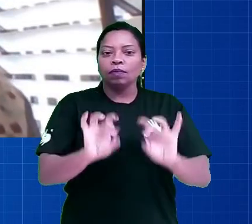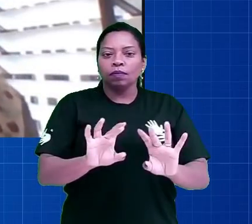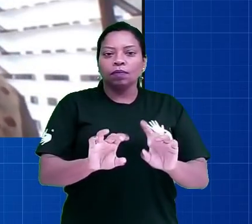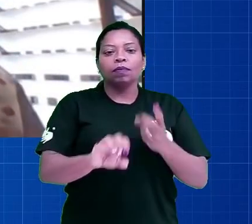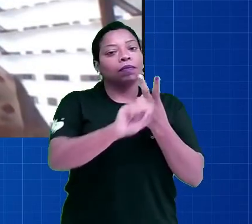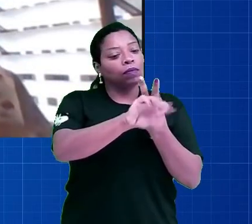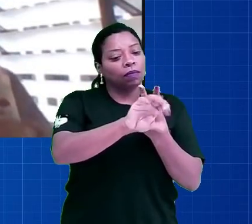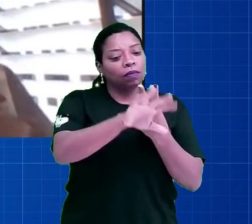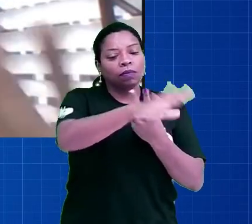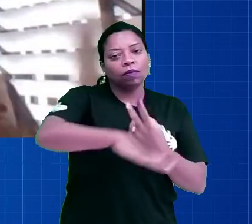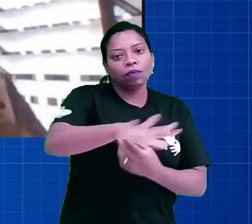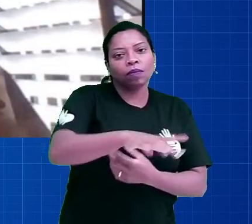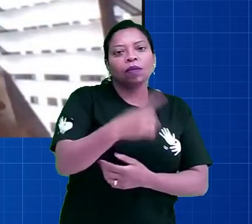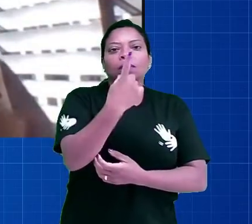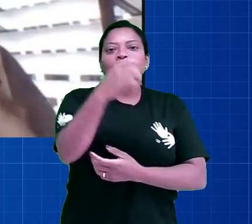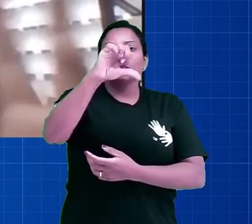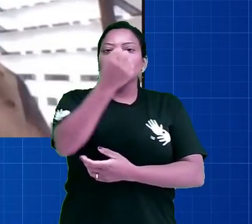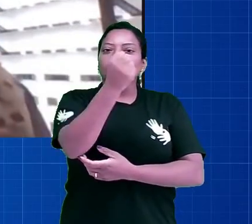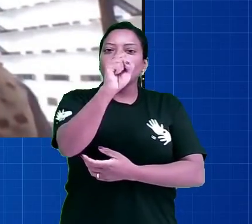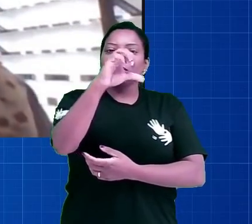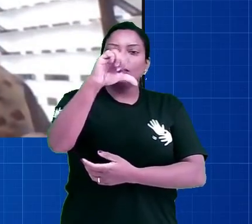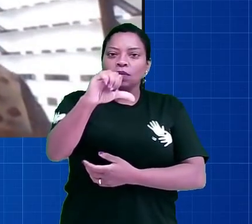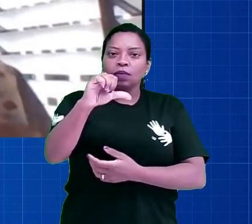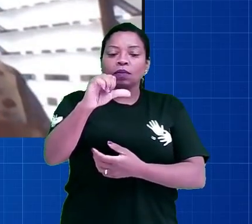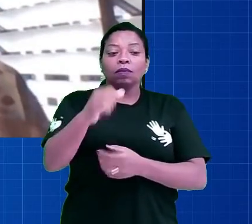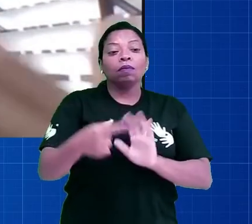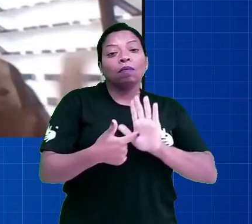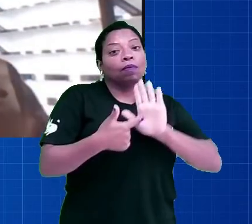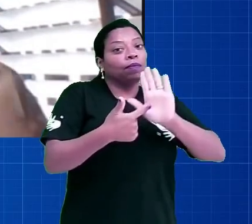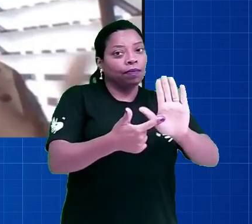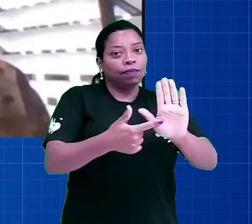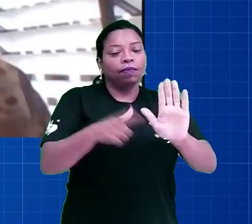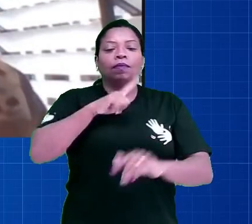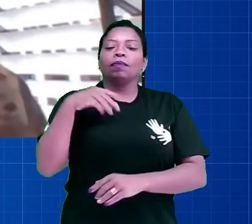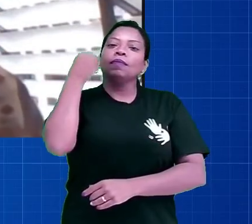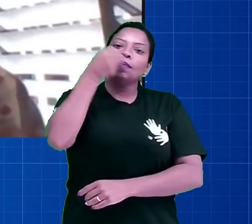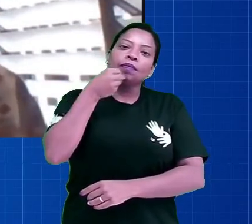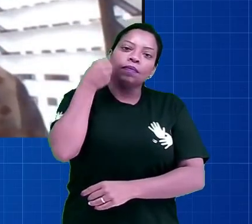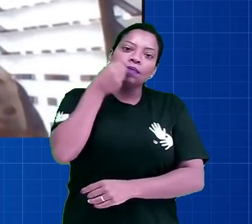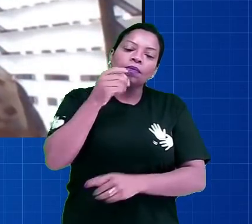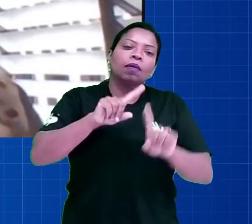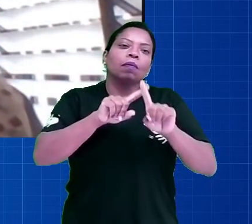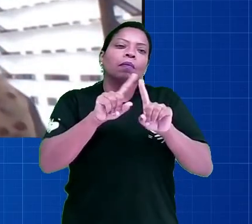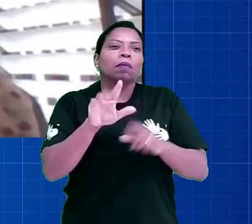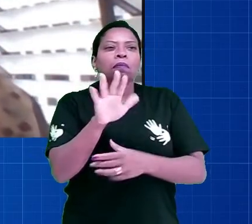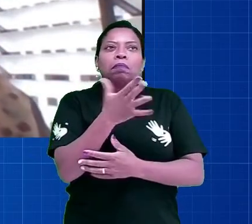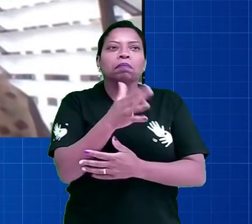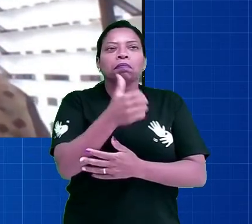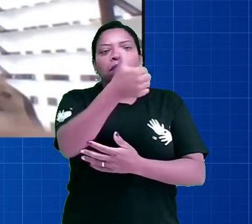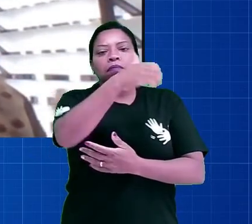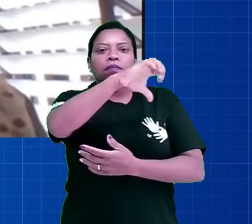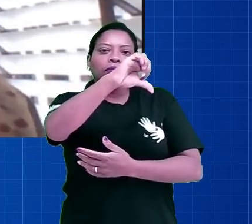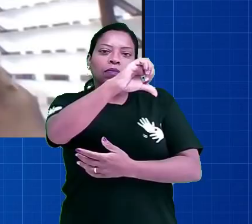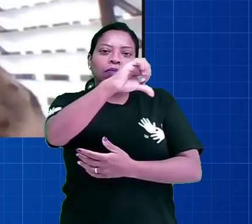educação especial. Então, em 89 aparece, né? Isso teve algumas experiências e a gente percebe